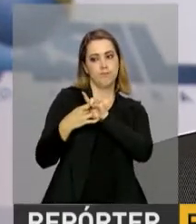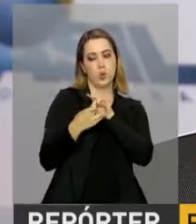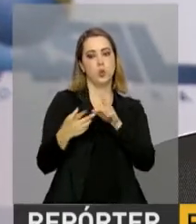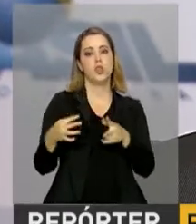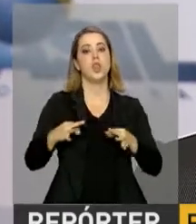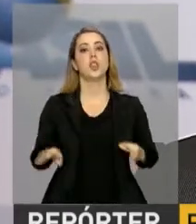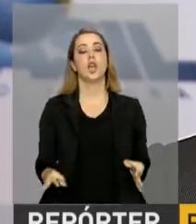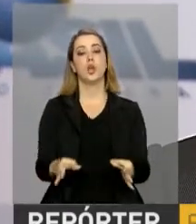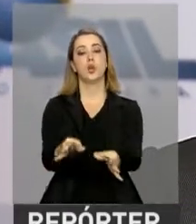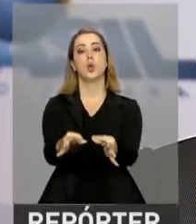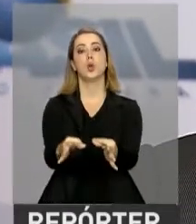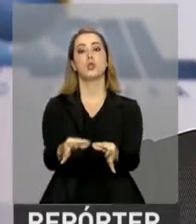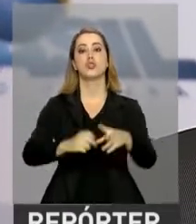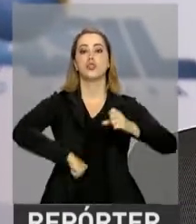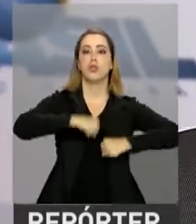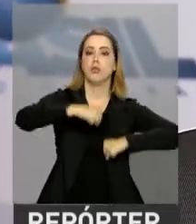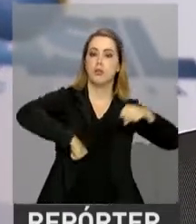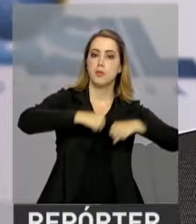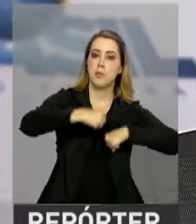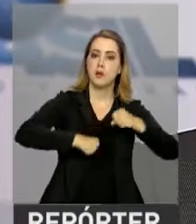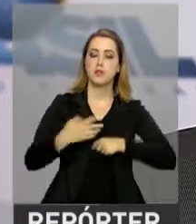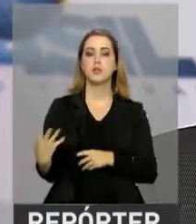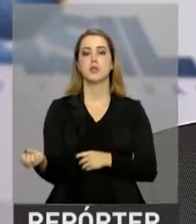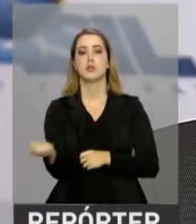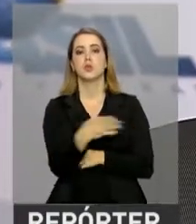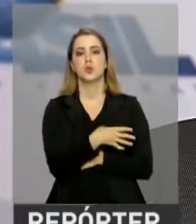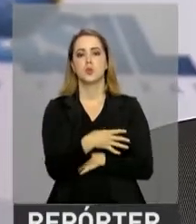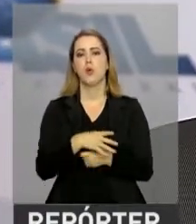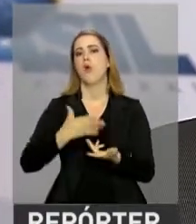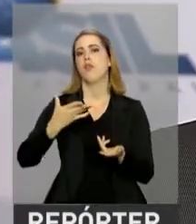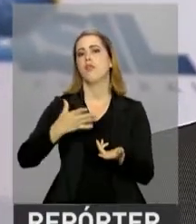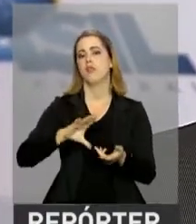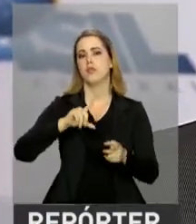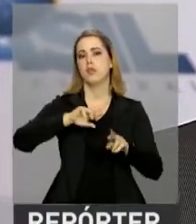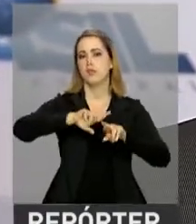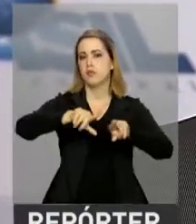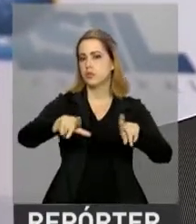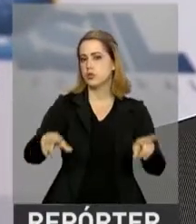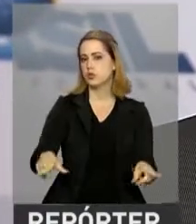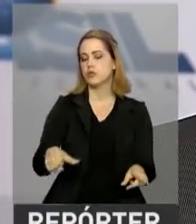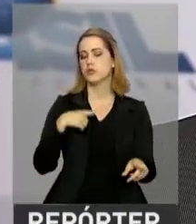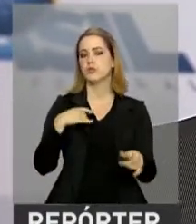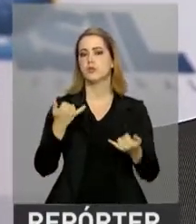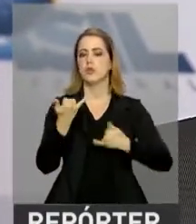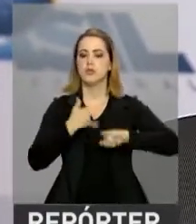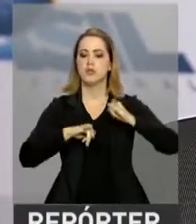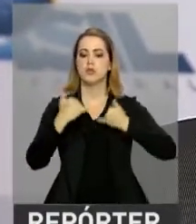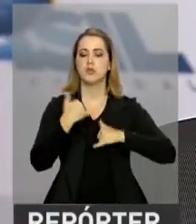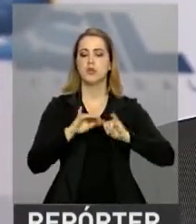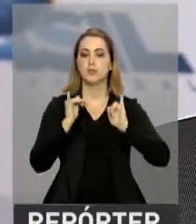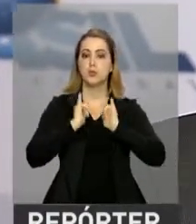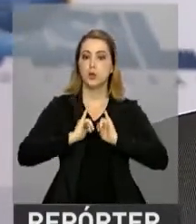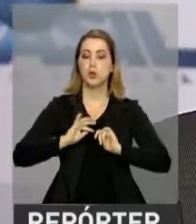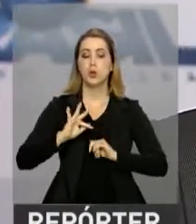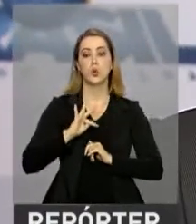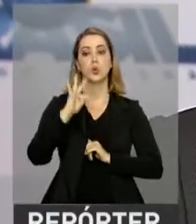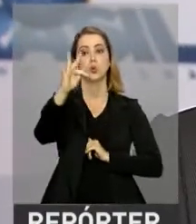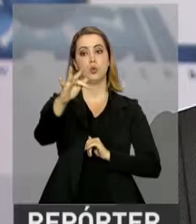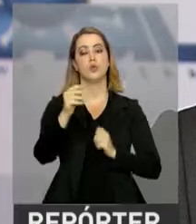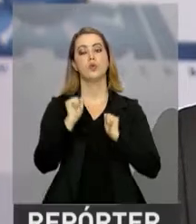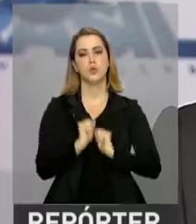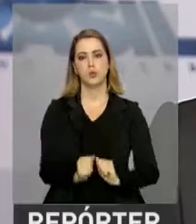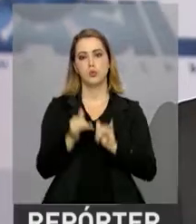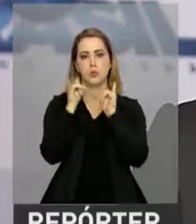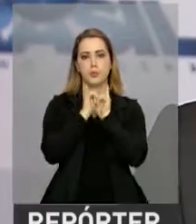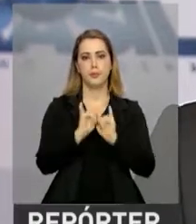novos o dos novos é o tesouro as moléculas que estão ainda para ser lançadas e que possam ter transferência também